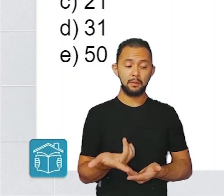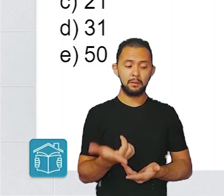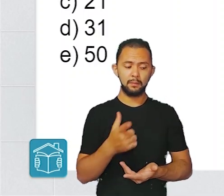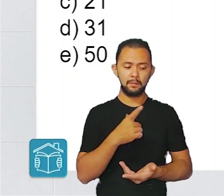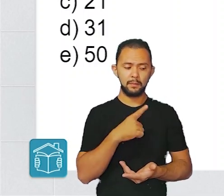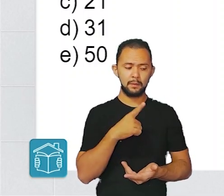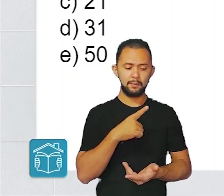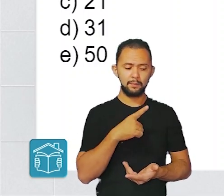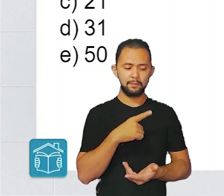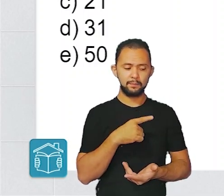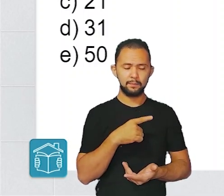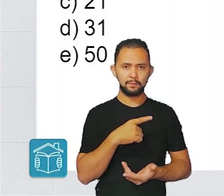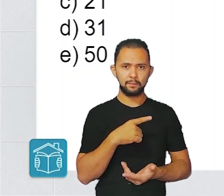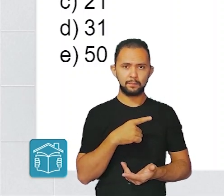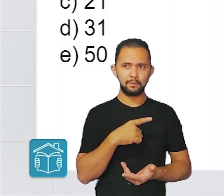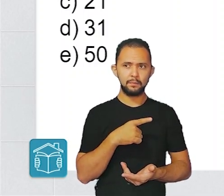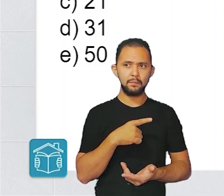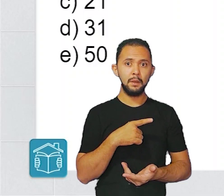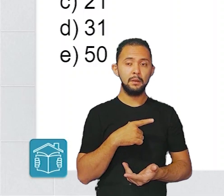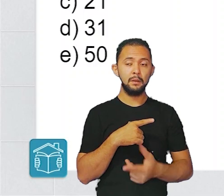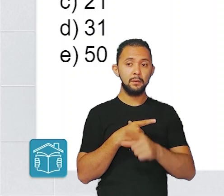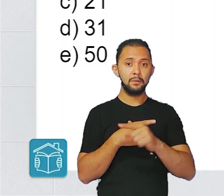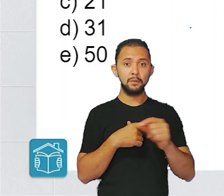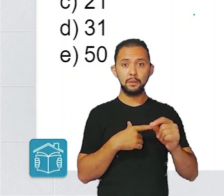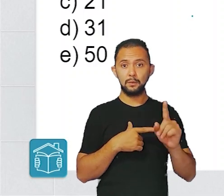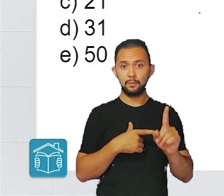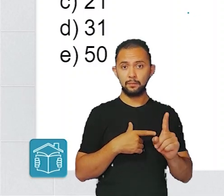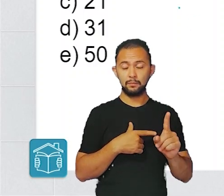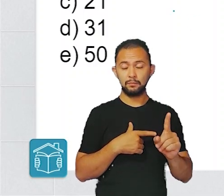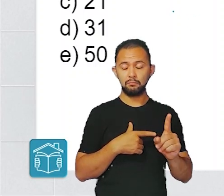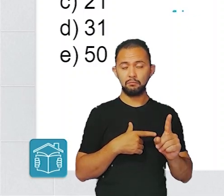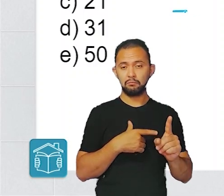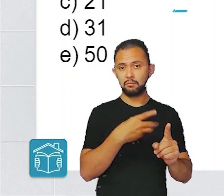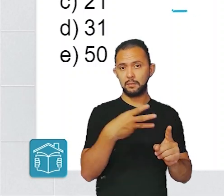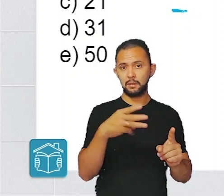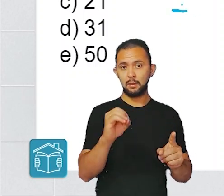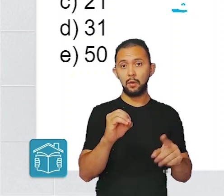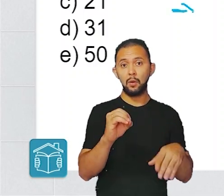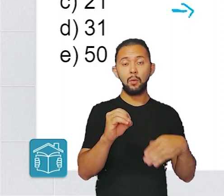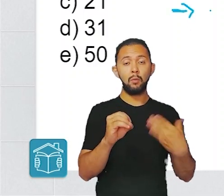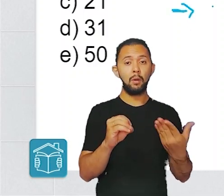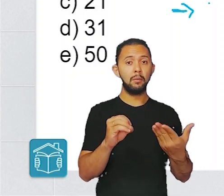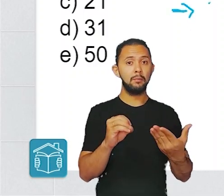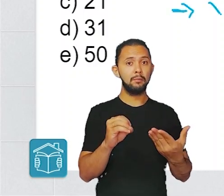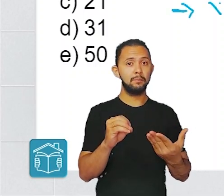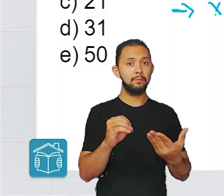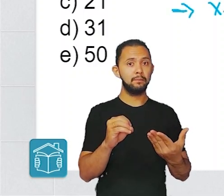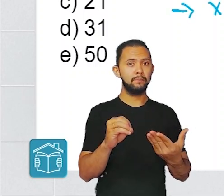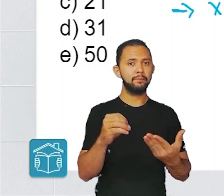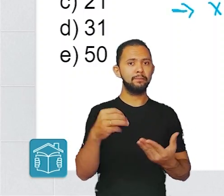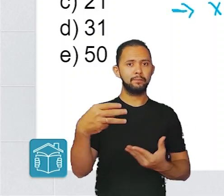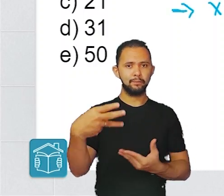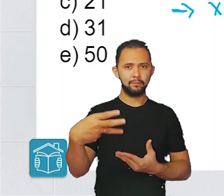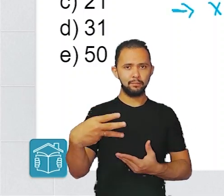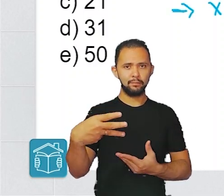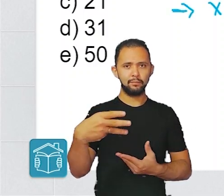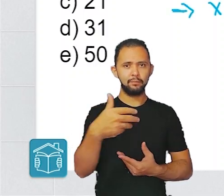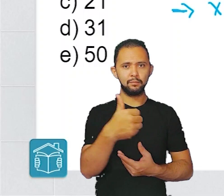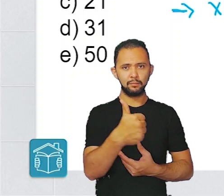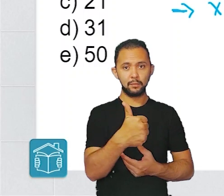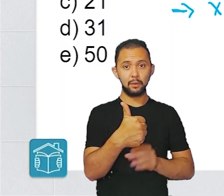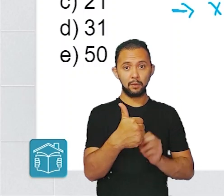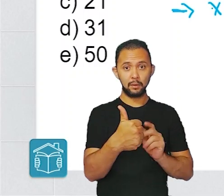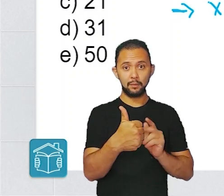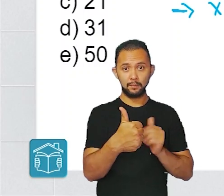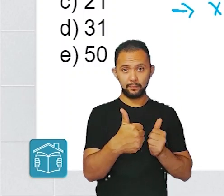gente não conhece, né, a priori, mas a gente tira 1 e dá 30, que número é esse? Esse número é o